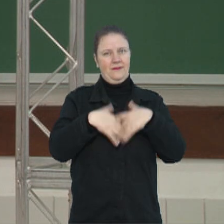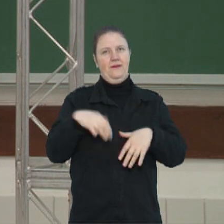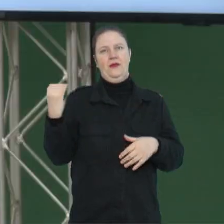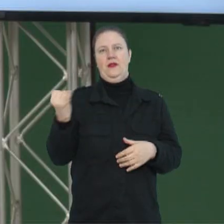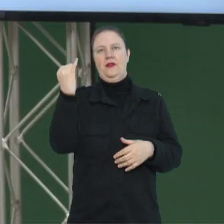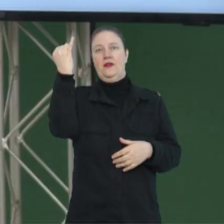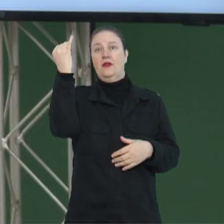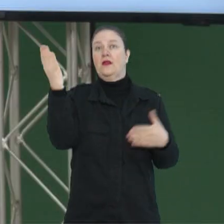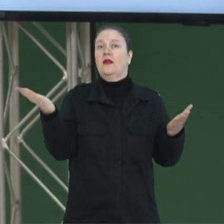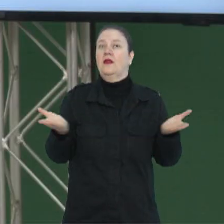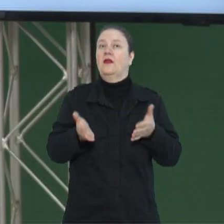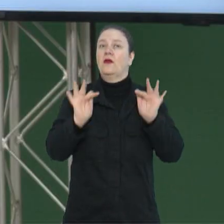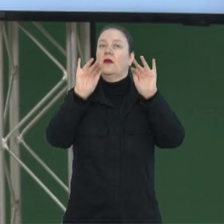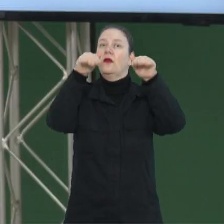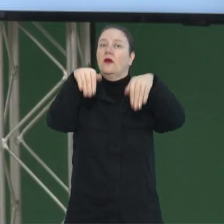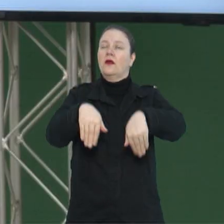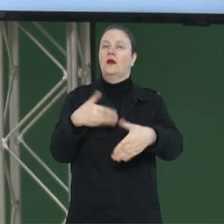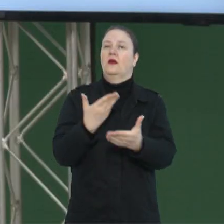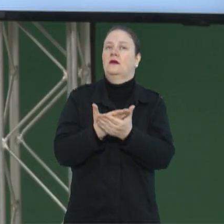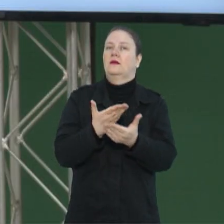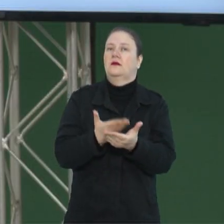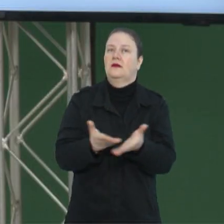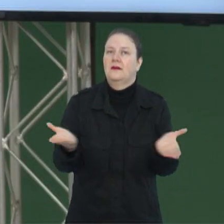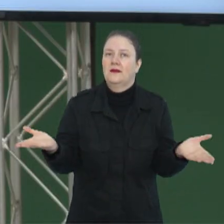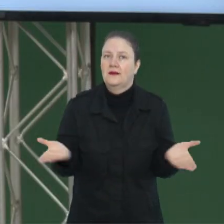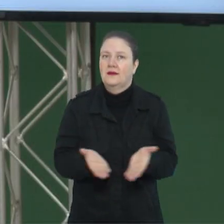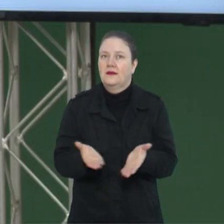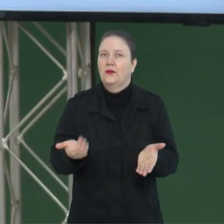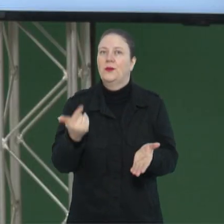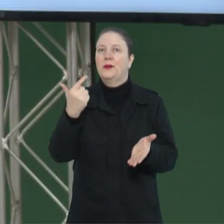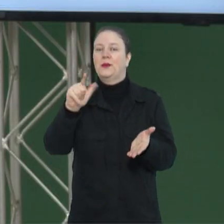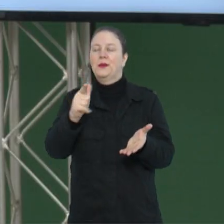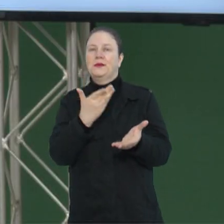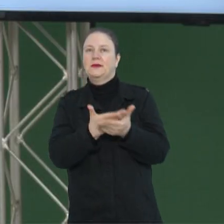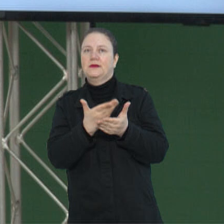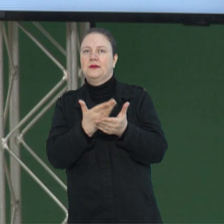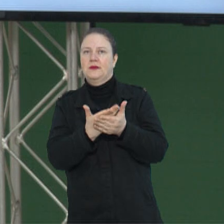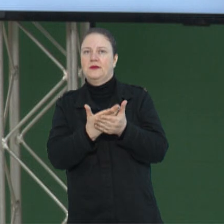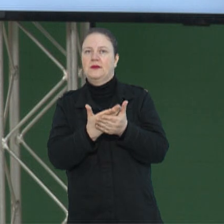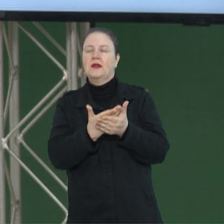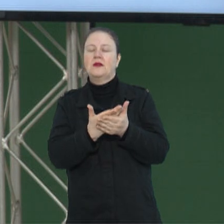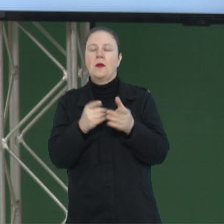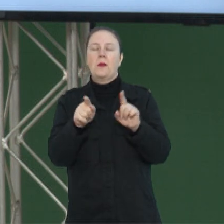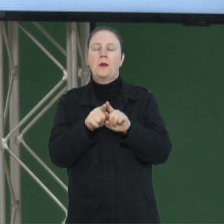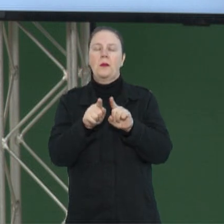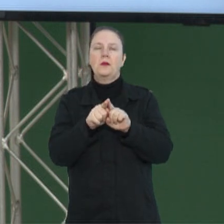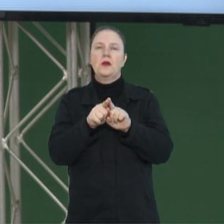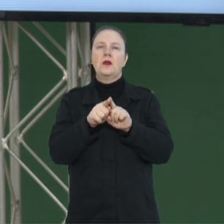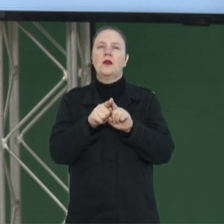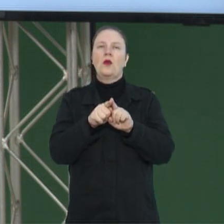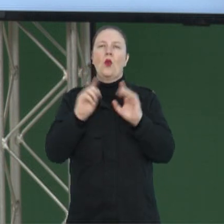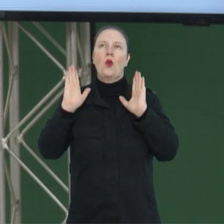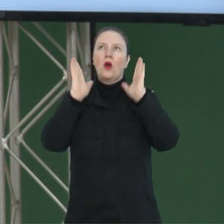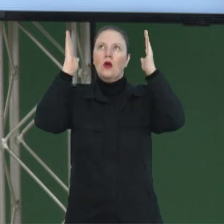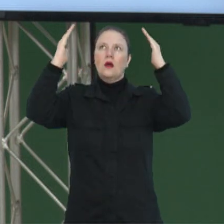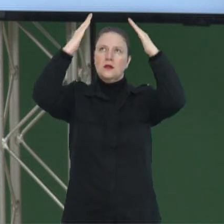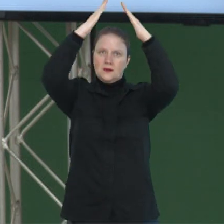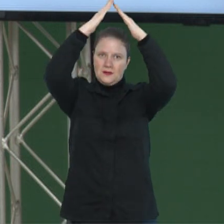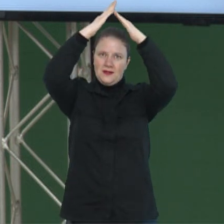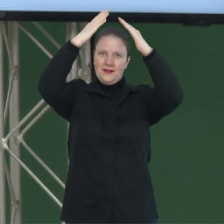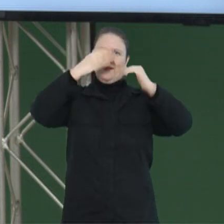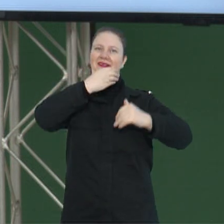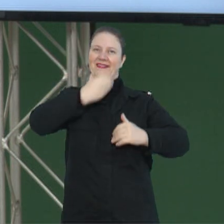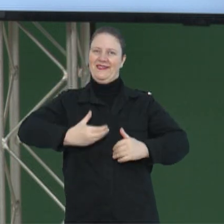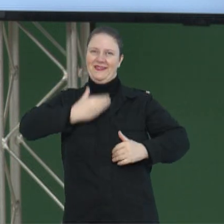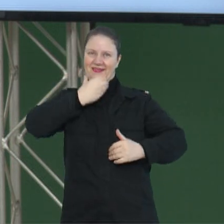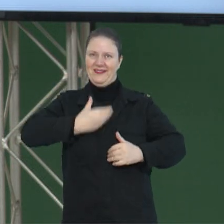né, finalizamos nossa aula, portanto, né, teremos uma outra aula sobre o Santo Agostinho, mas o que precisa ficar de hoje é o seguinte: a teoria da